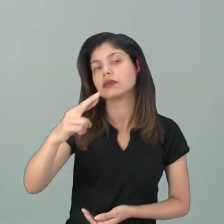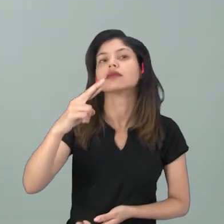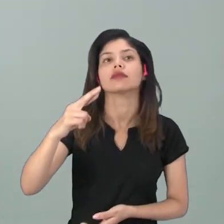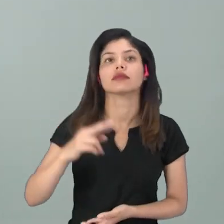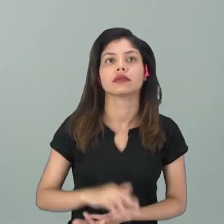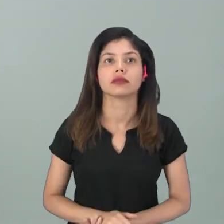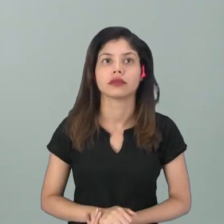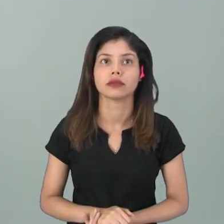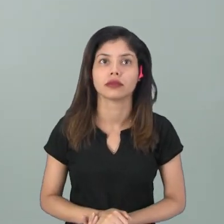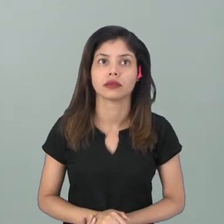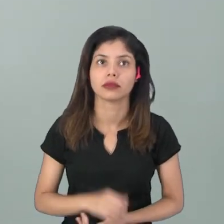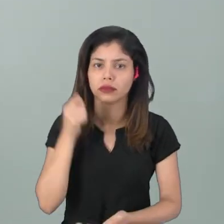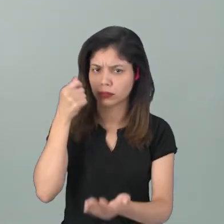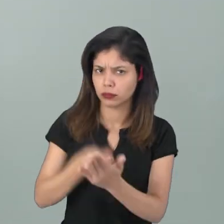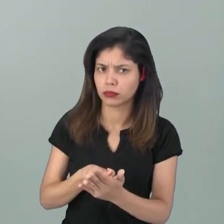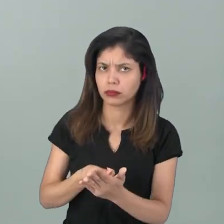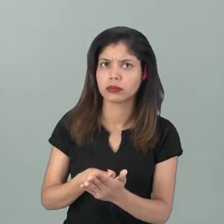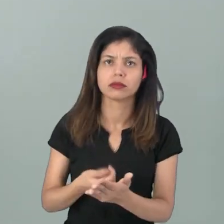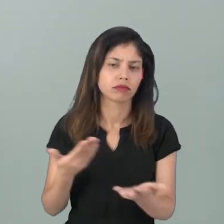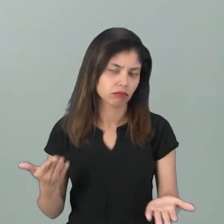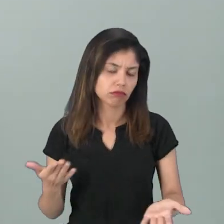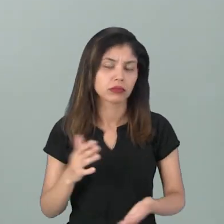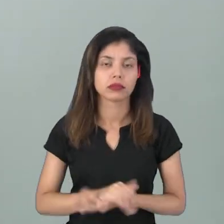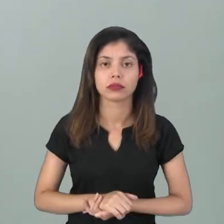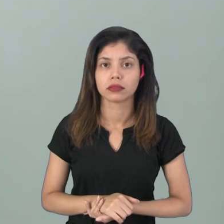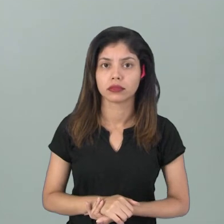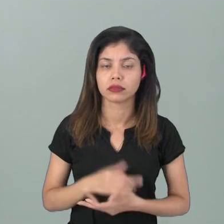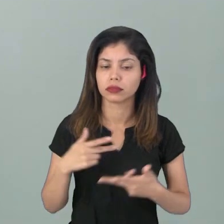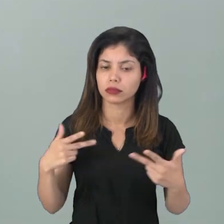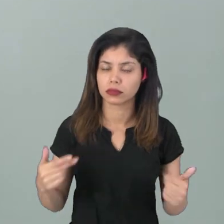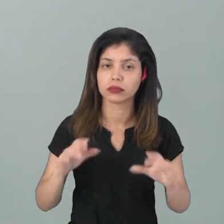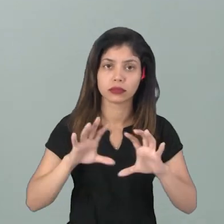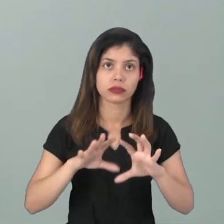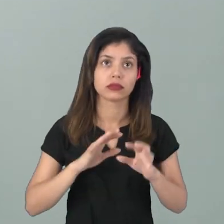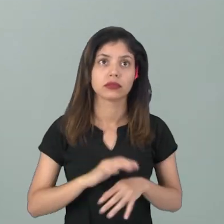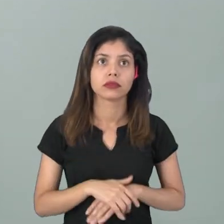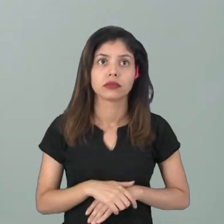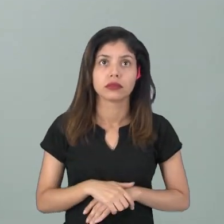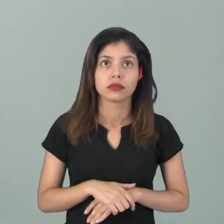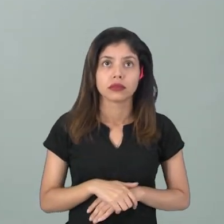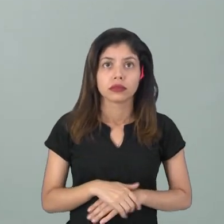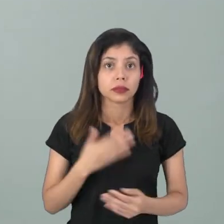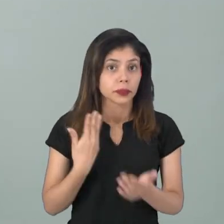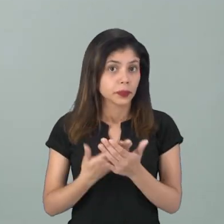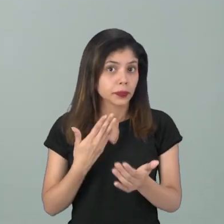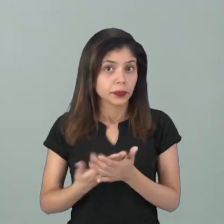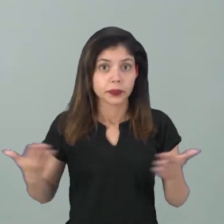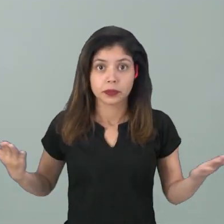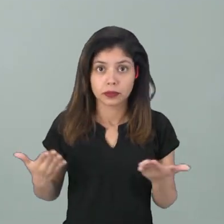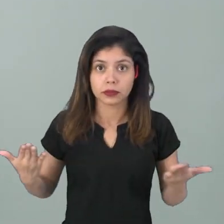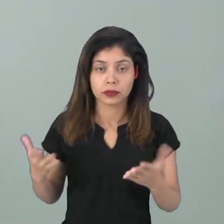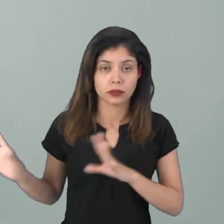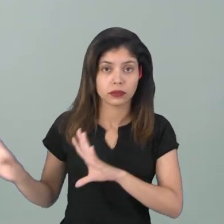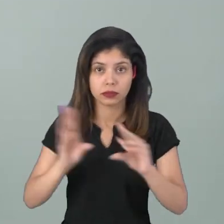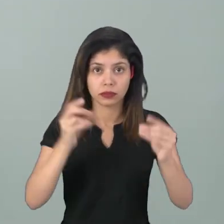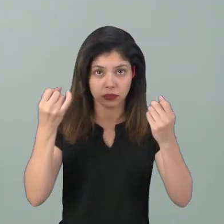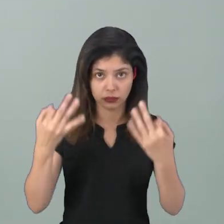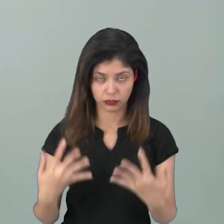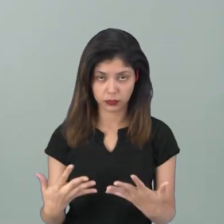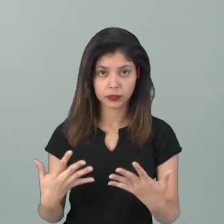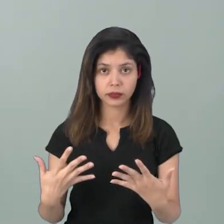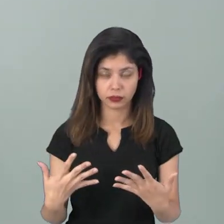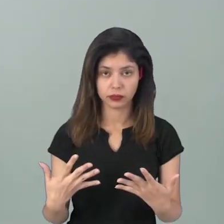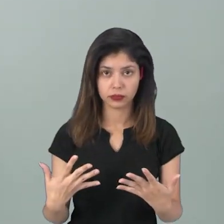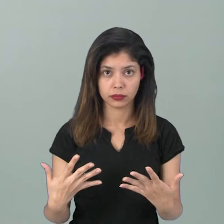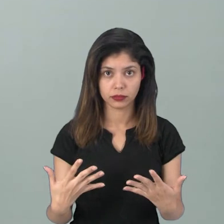tem significado, que é chefe severo, exigente, essas coisas em si, tá? Essa aula de hoje foi mais para tratar essa